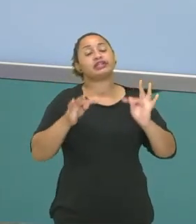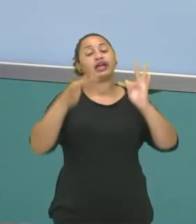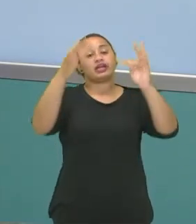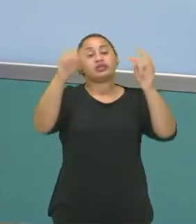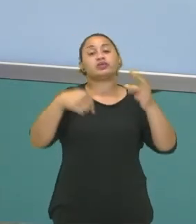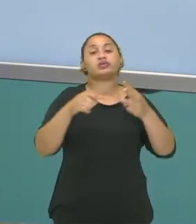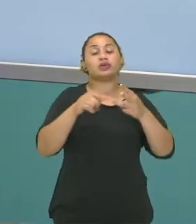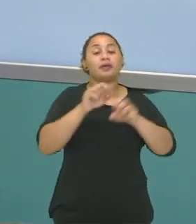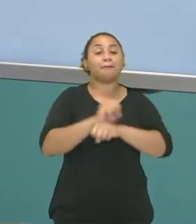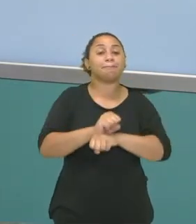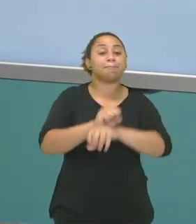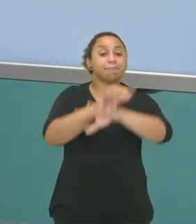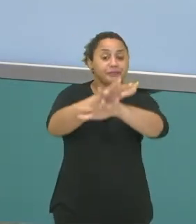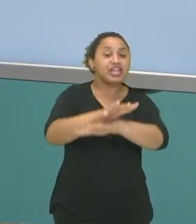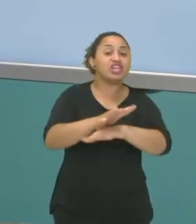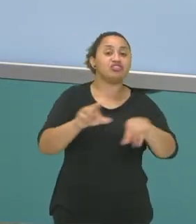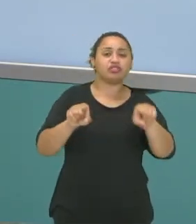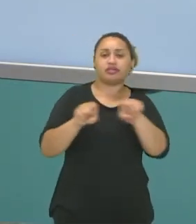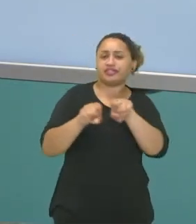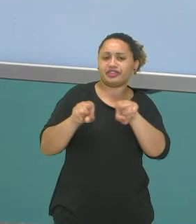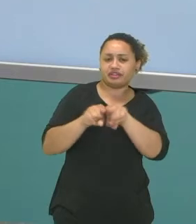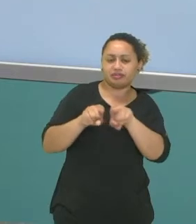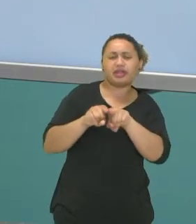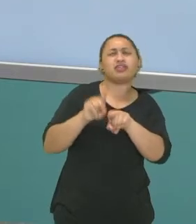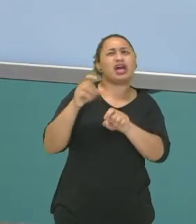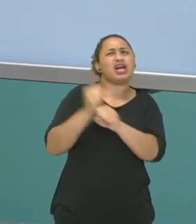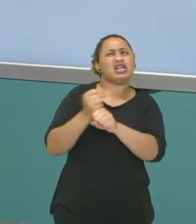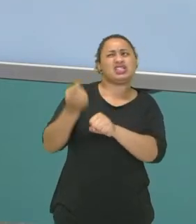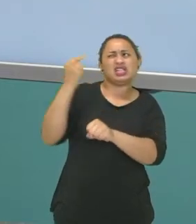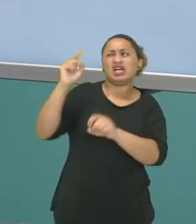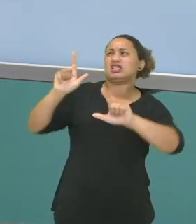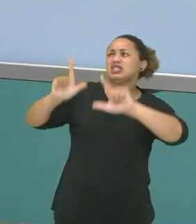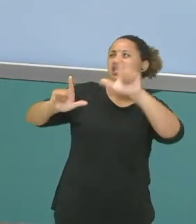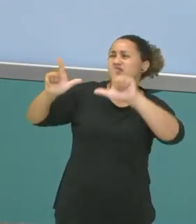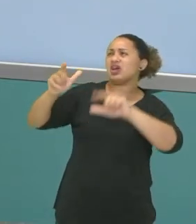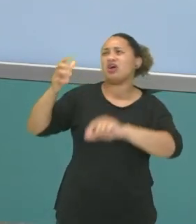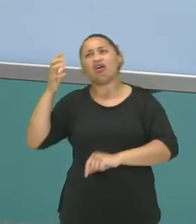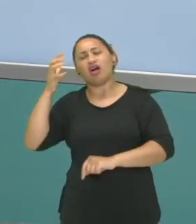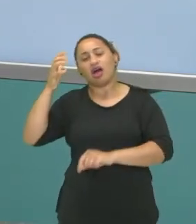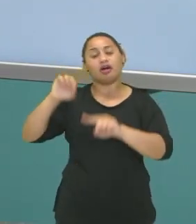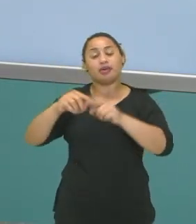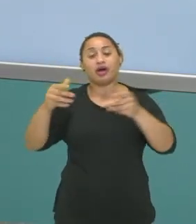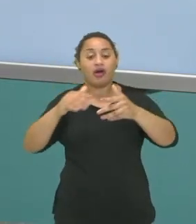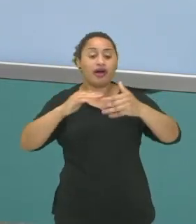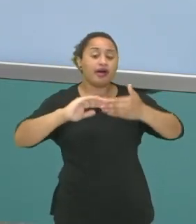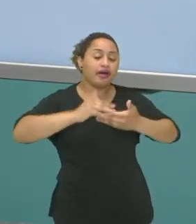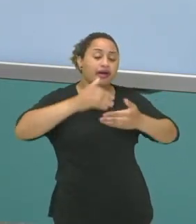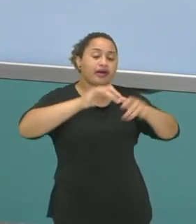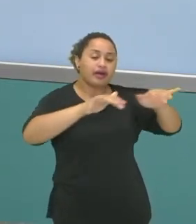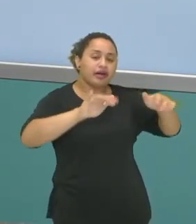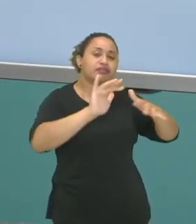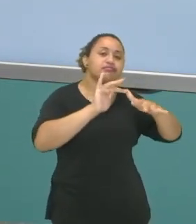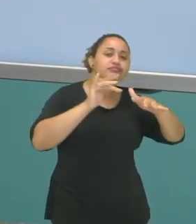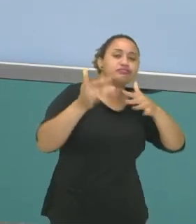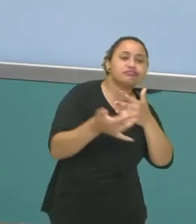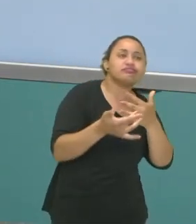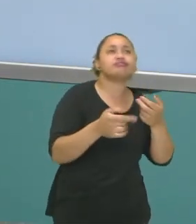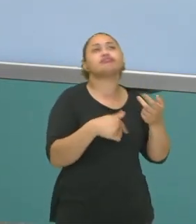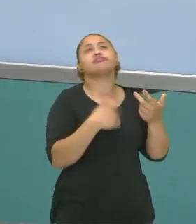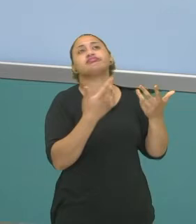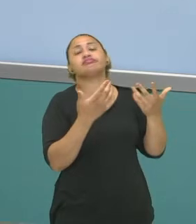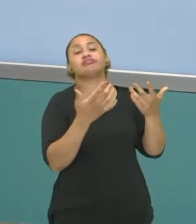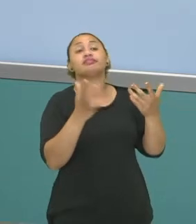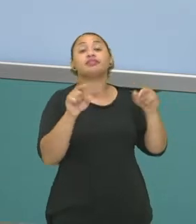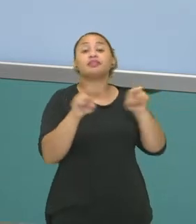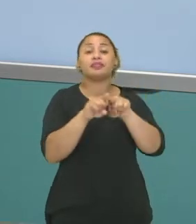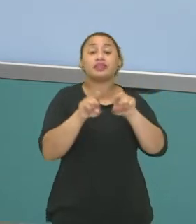as mídias. Nós falávamos anos atrás televisão, rádio, mas hoje em dia é computador, redes sociais. Ao mesmo